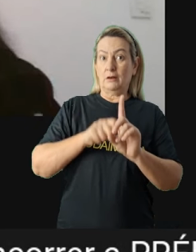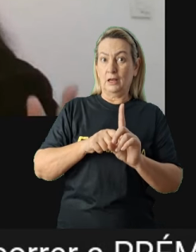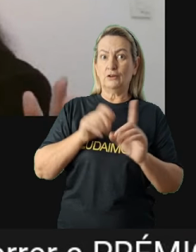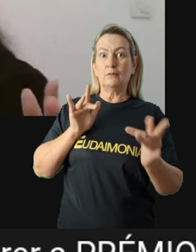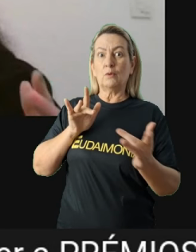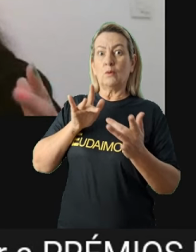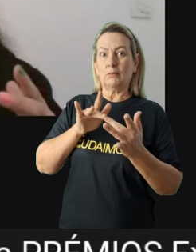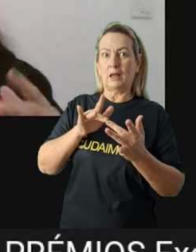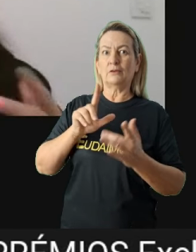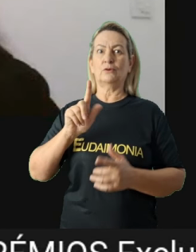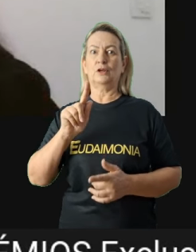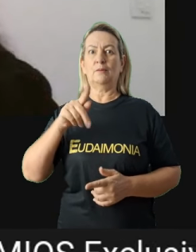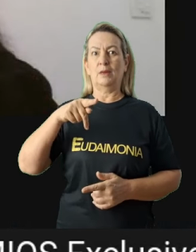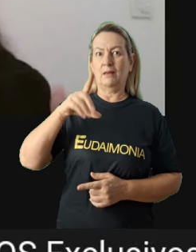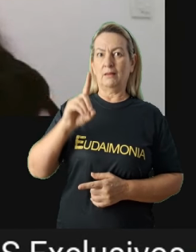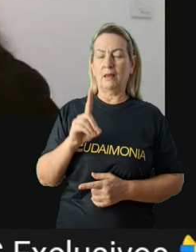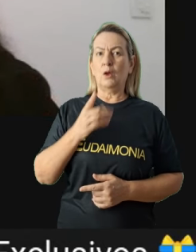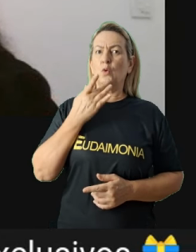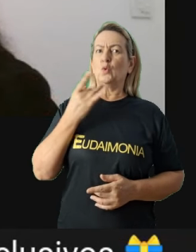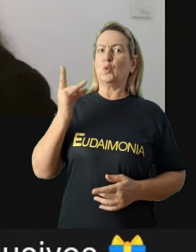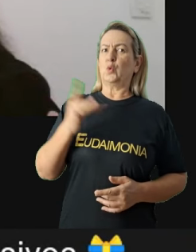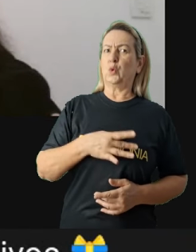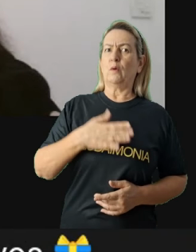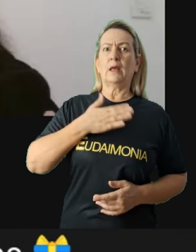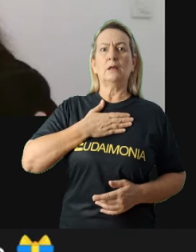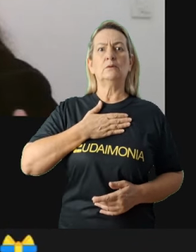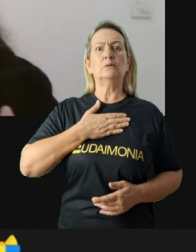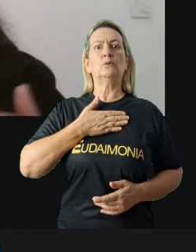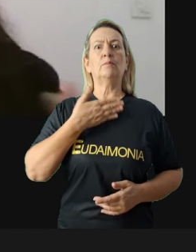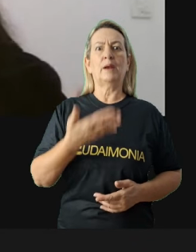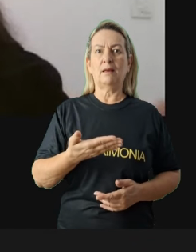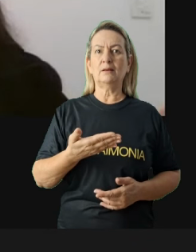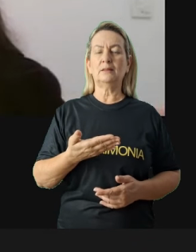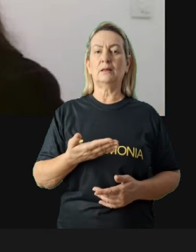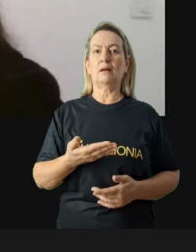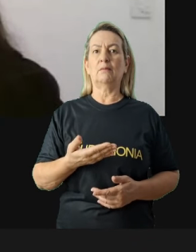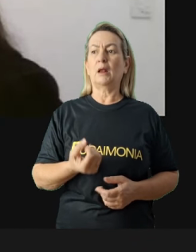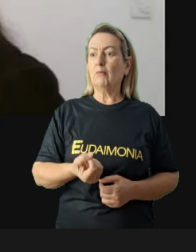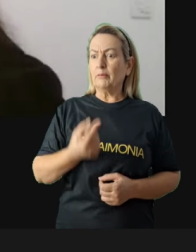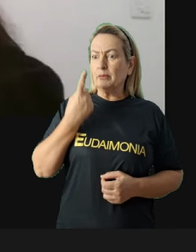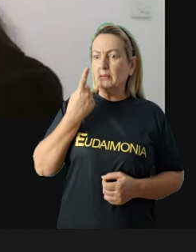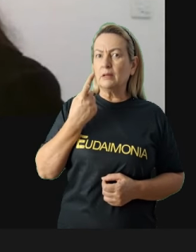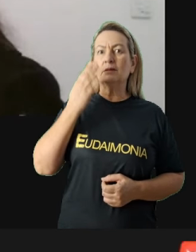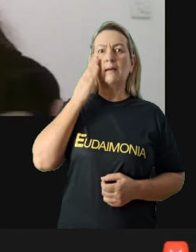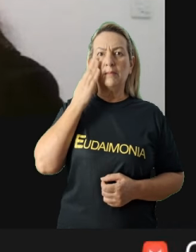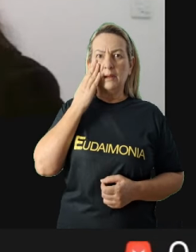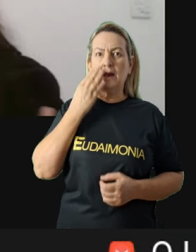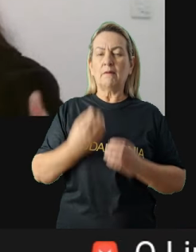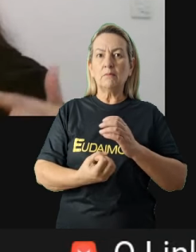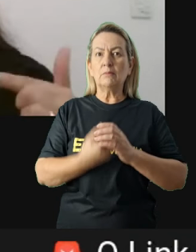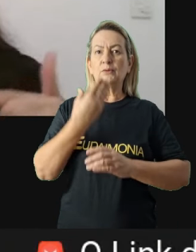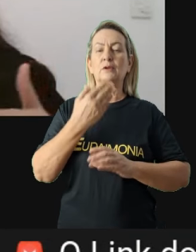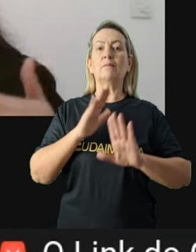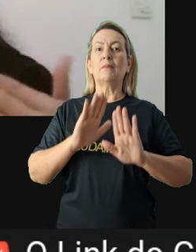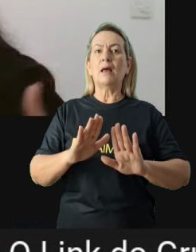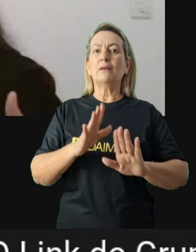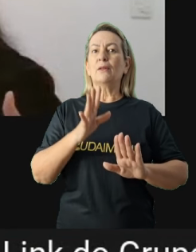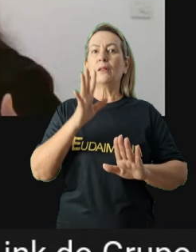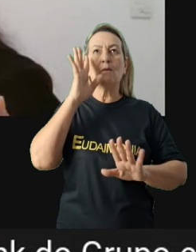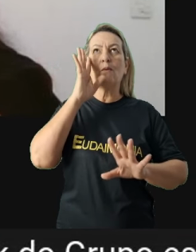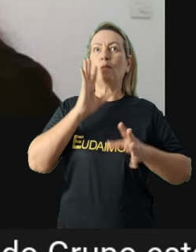ontem já. Né? Em janeiro, quando eu tive o primeiro contato com o chat GPT, eu fiquei tão surpresa quanto a maioria das pessoas que já sabia